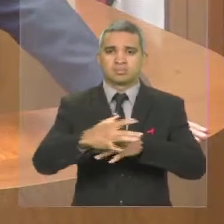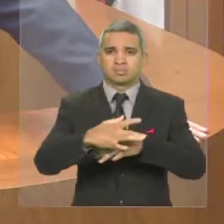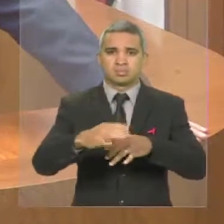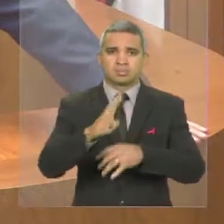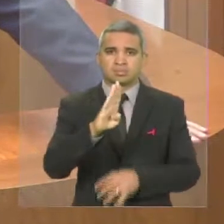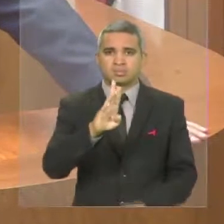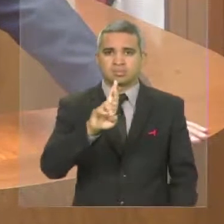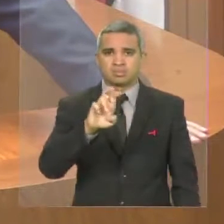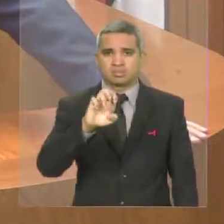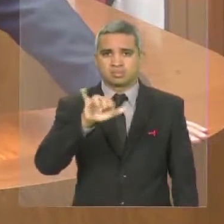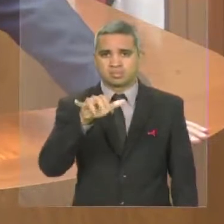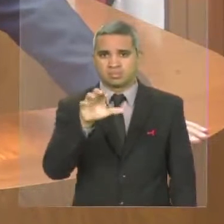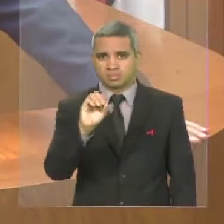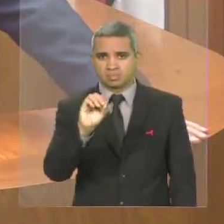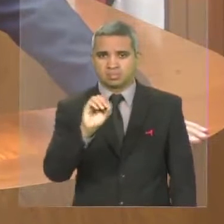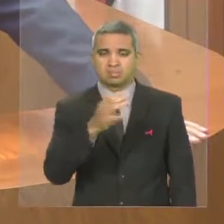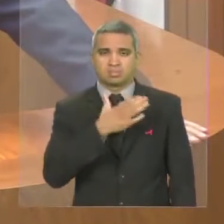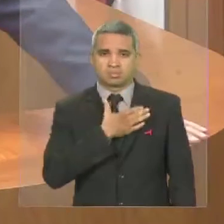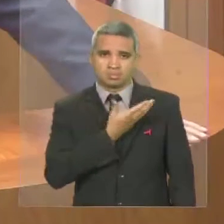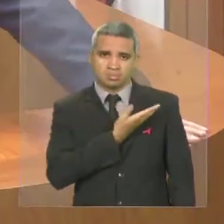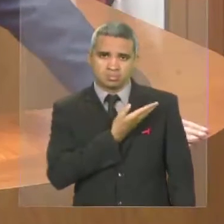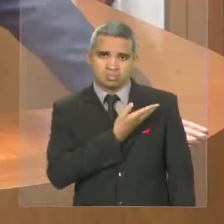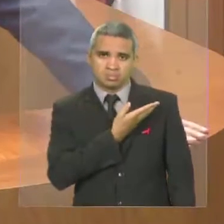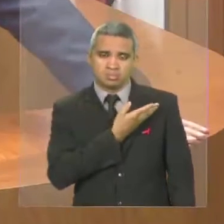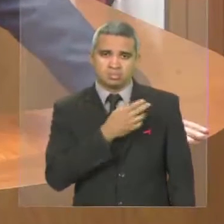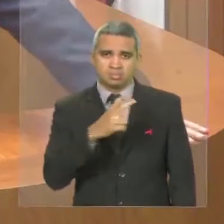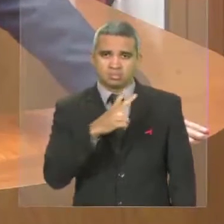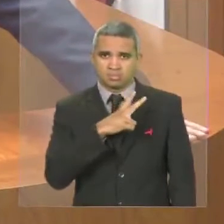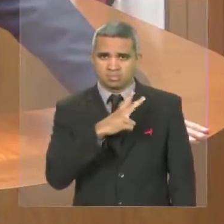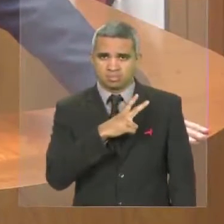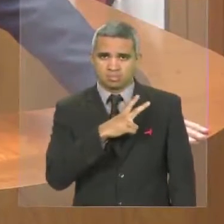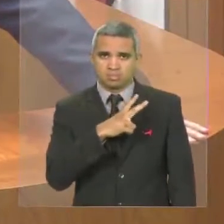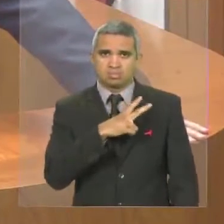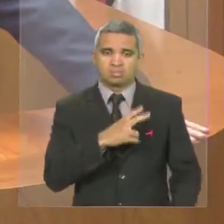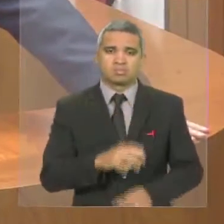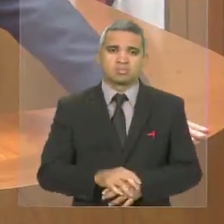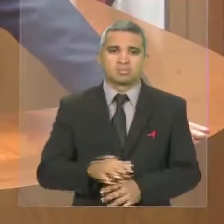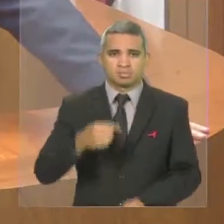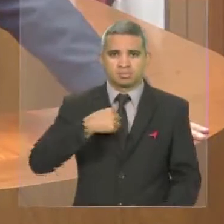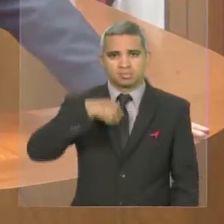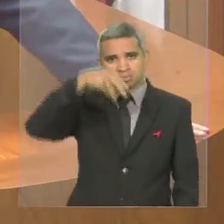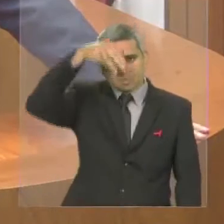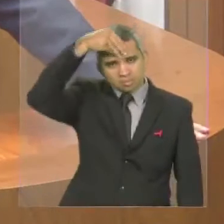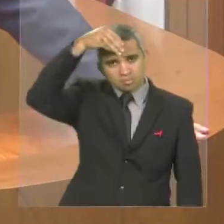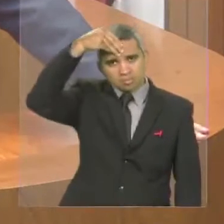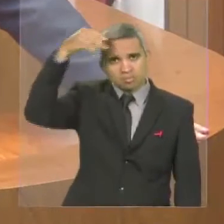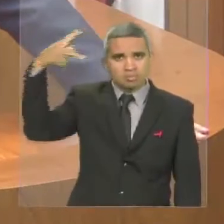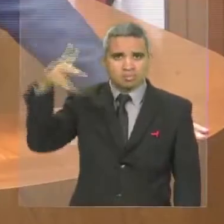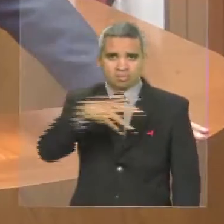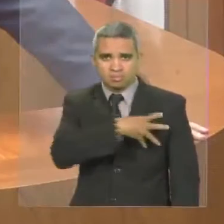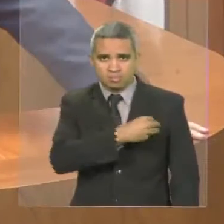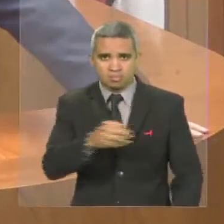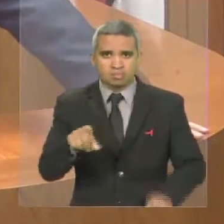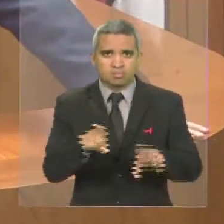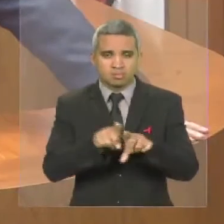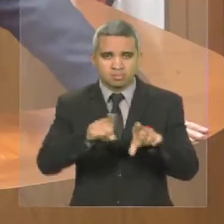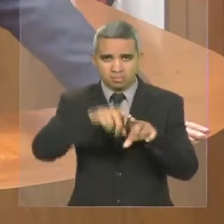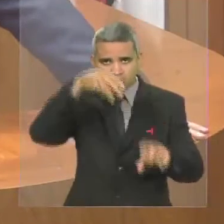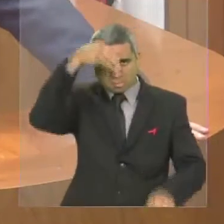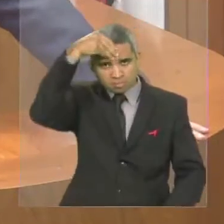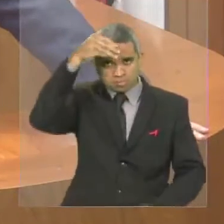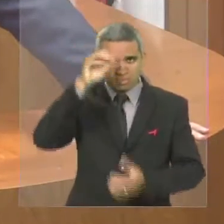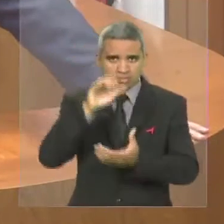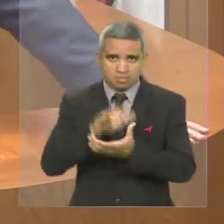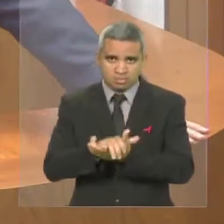particular, meu compadre, sou padrinho da filha mais velha dele, sou padrinho de casamento, meu amigo de infância,